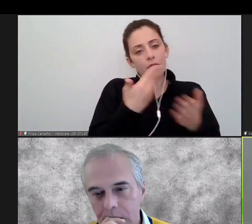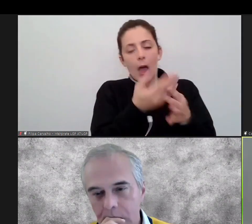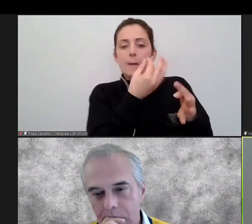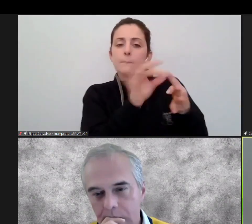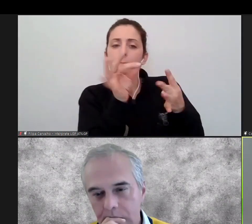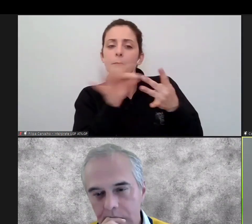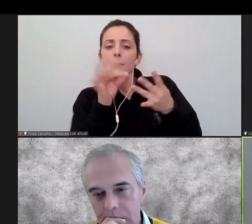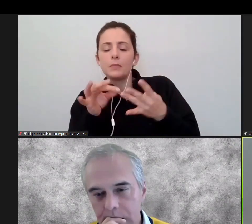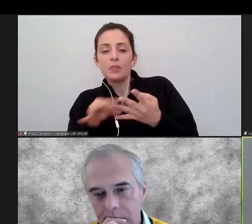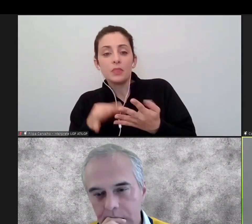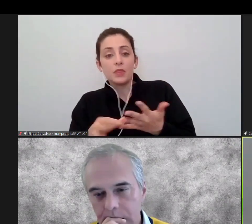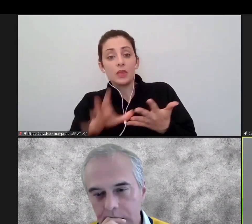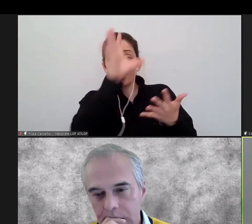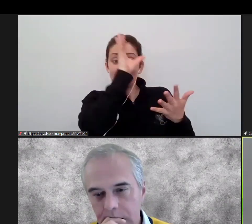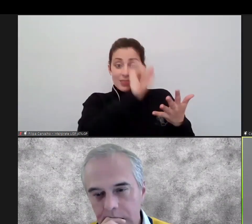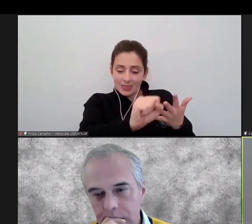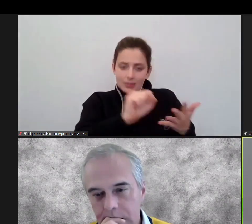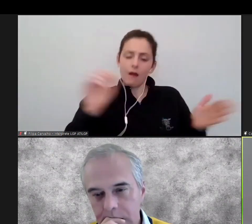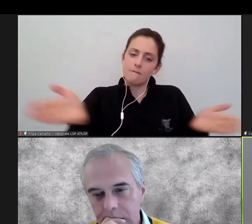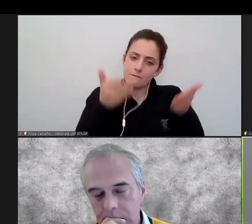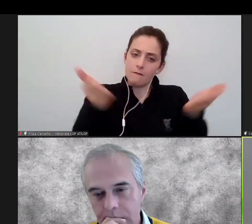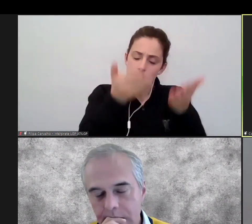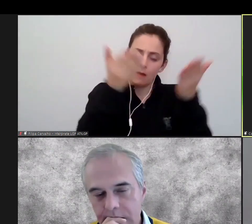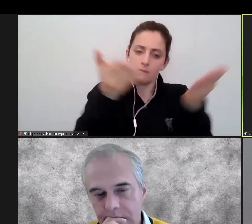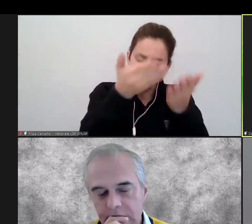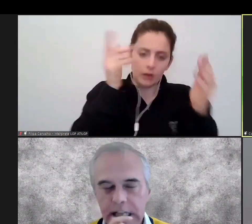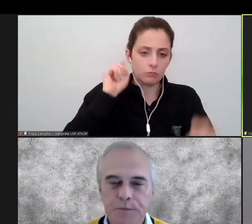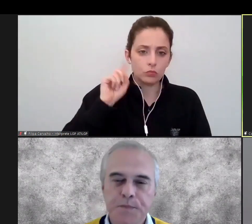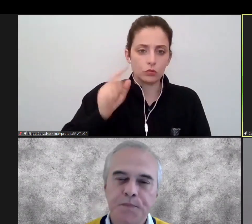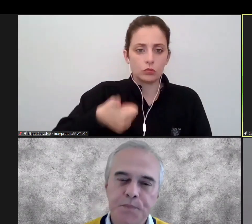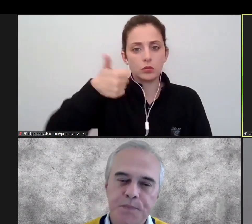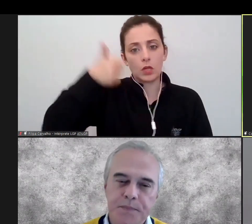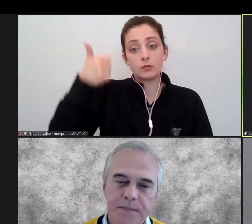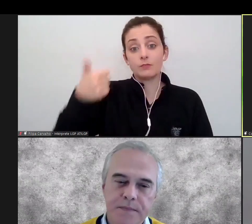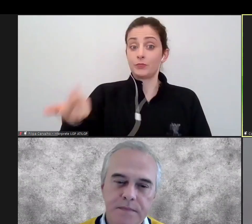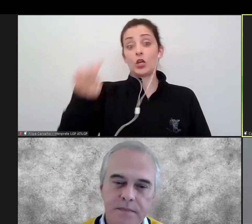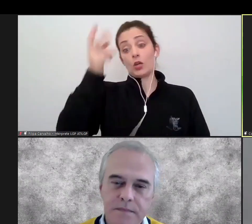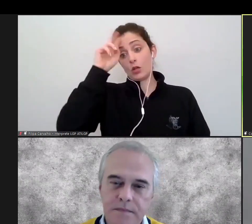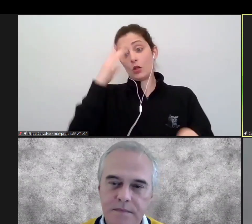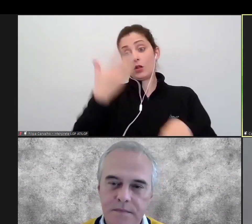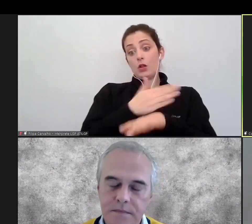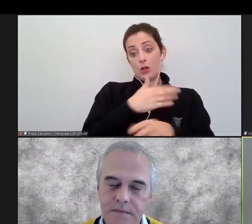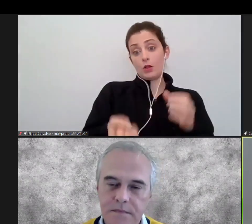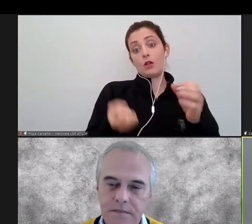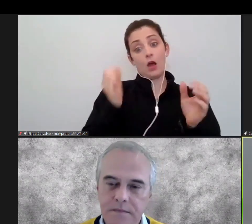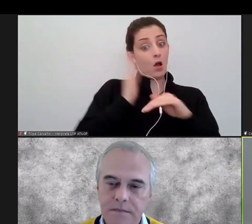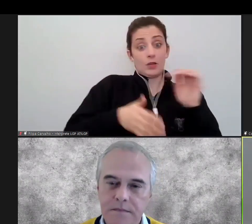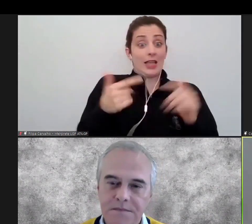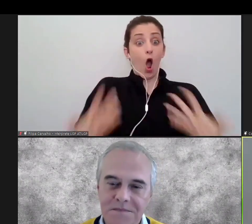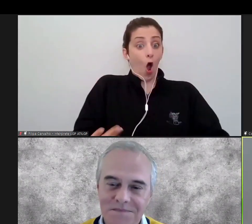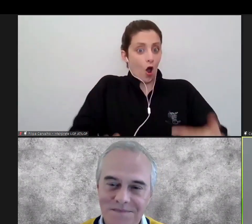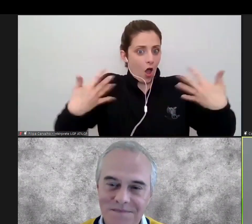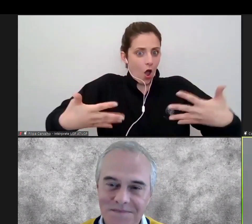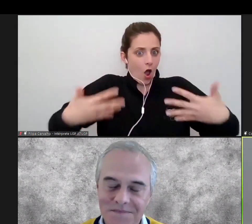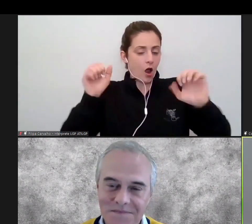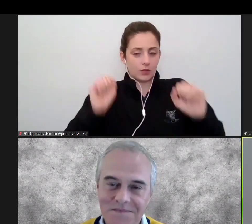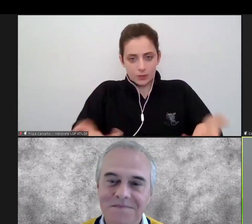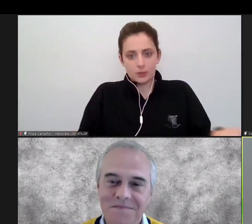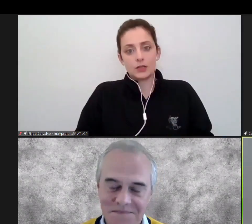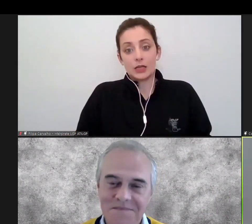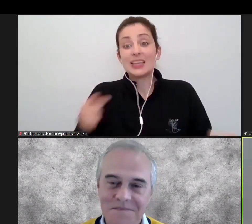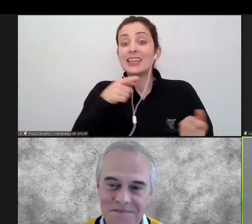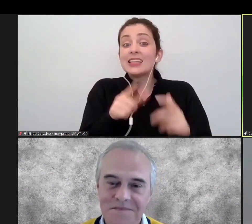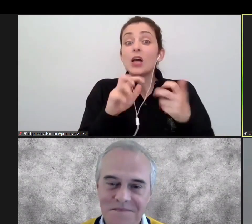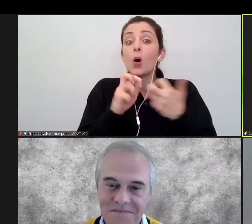nível governamental são essenciais. E começar o quanto antes, não é? E começar já, se possível. Esse é o problema, não é?